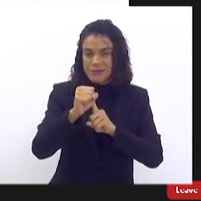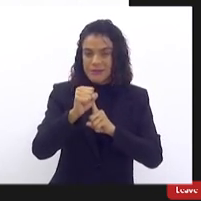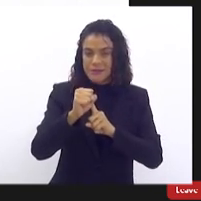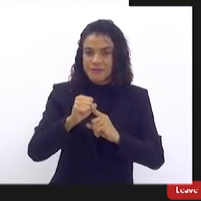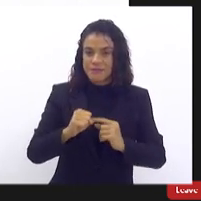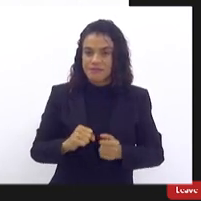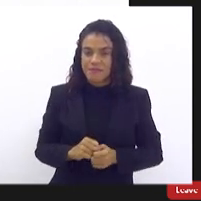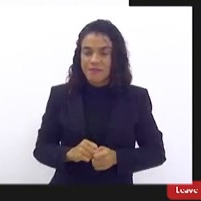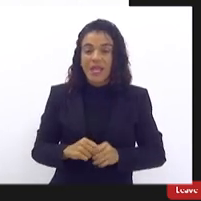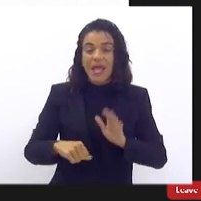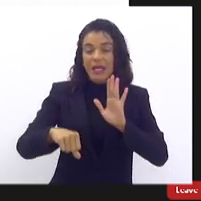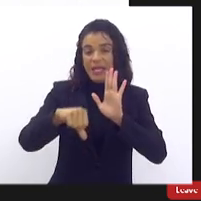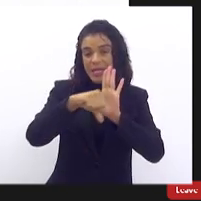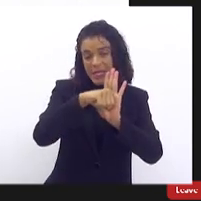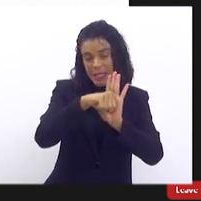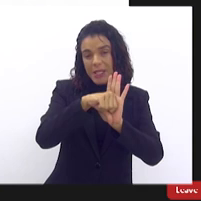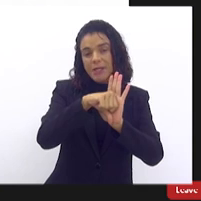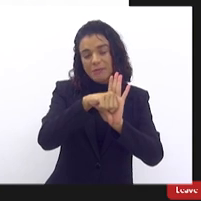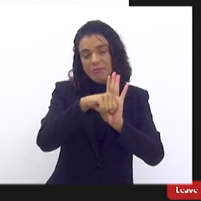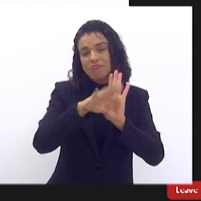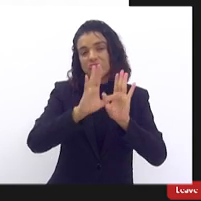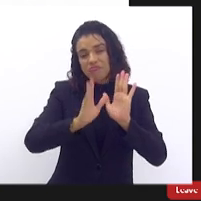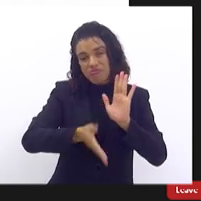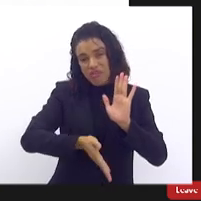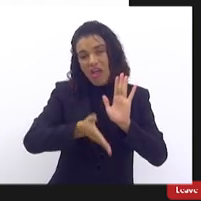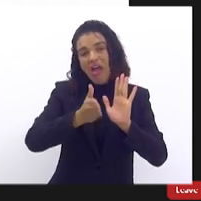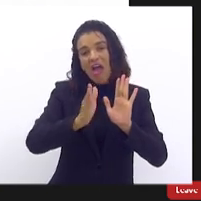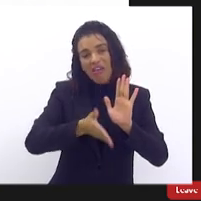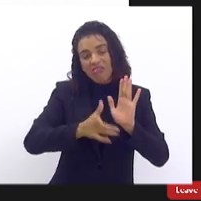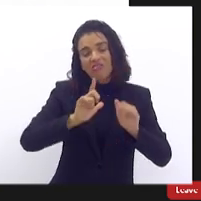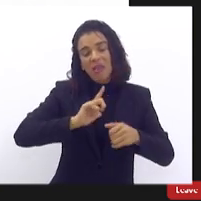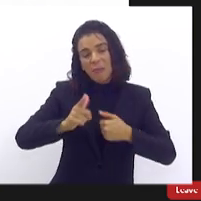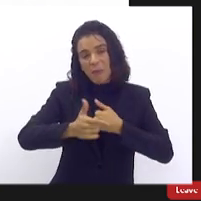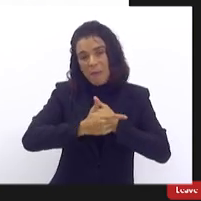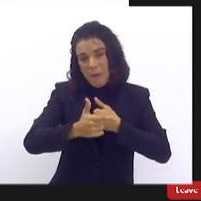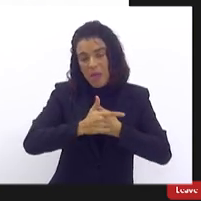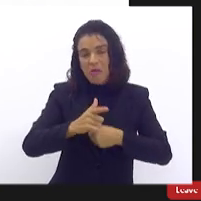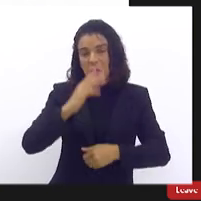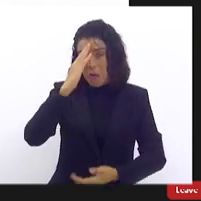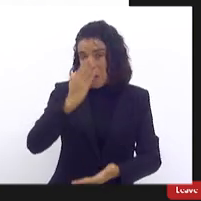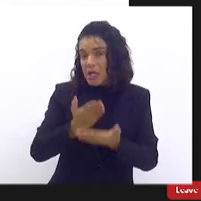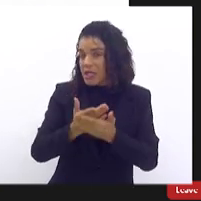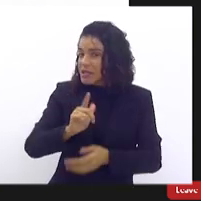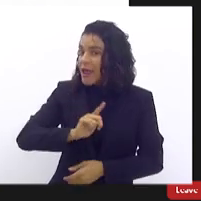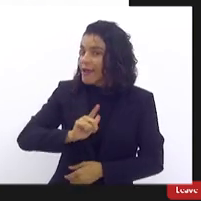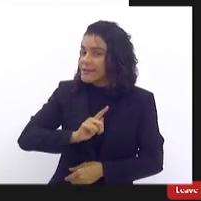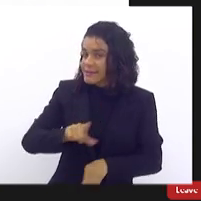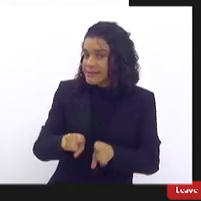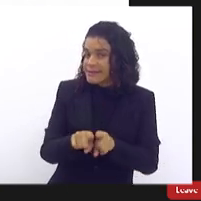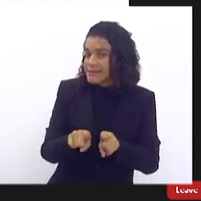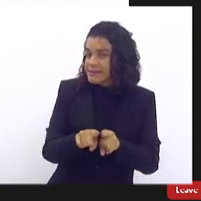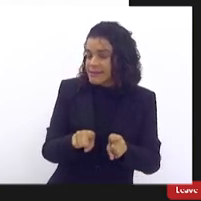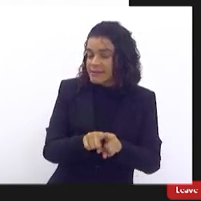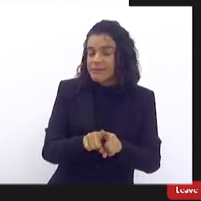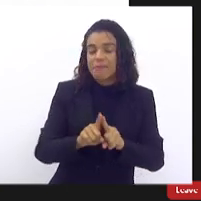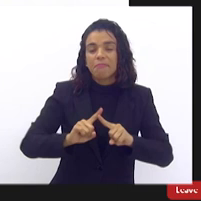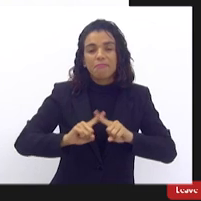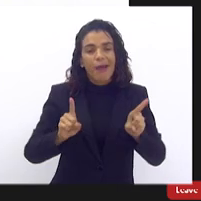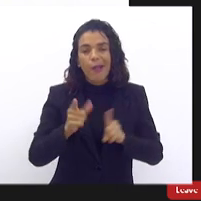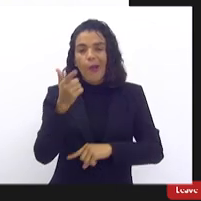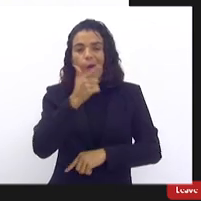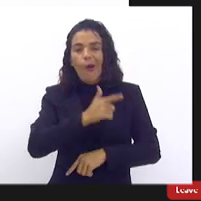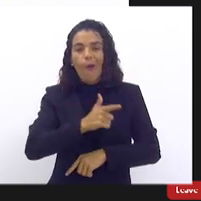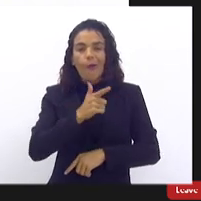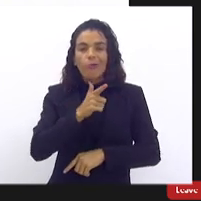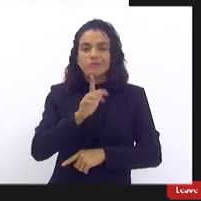E a criminalização, como eu disse, apesar de poder ter seu papel, e eu acredito que tenha, ela não consegue